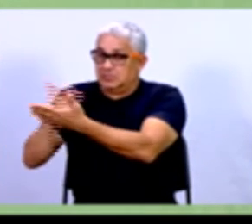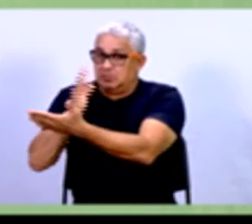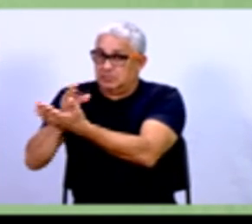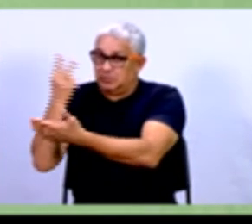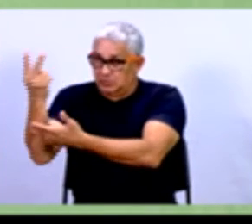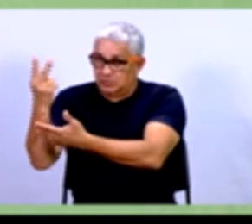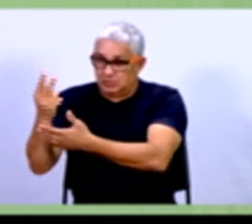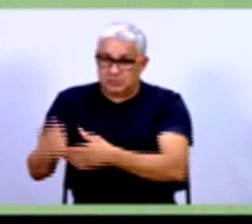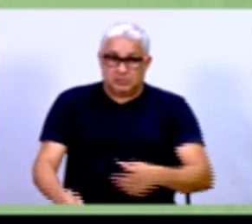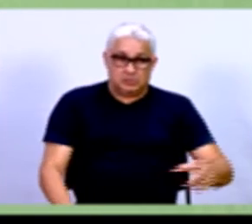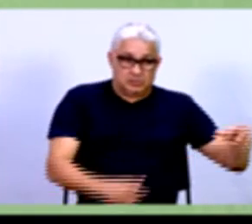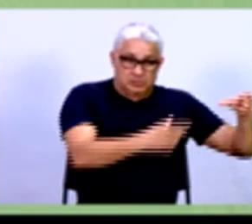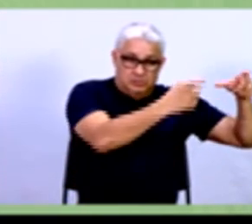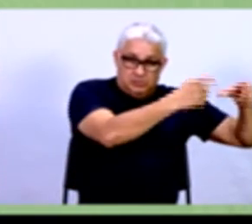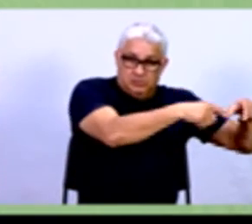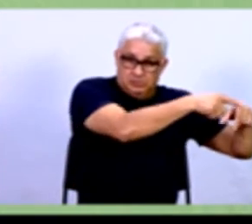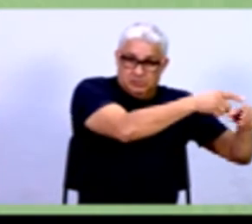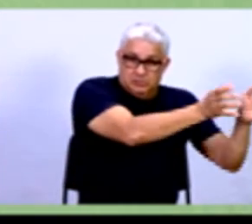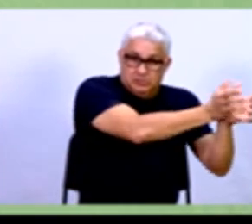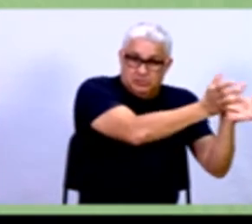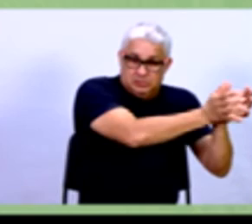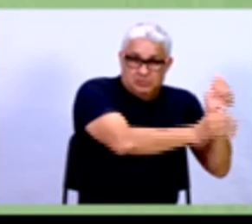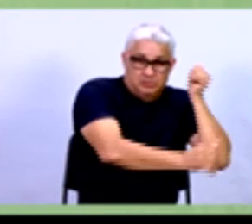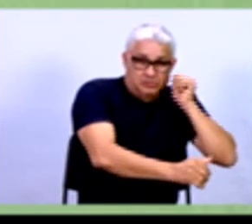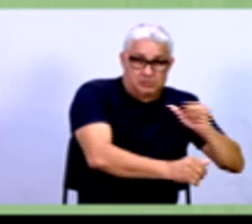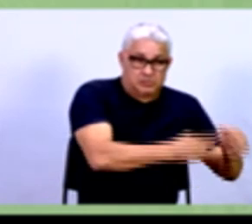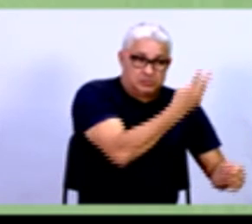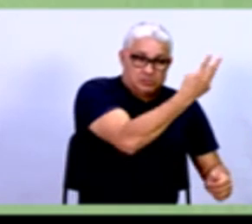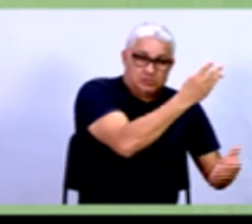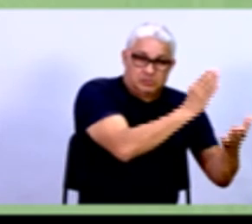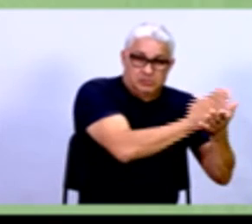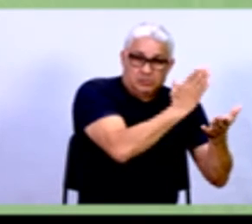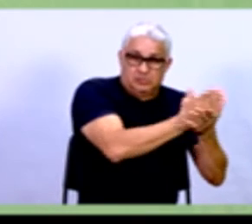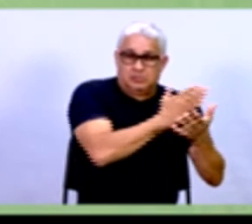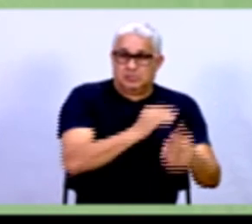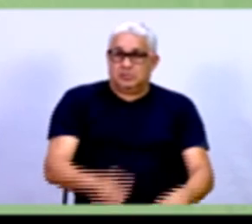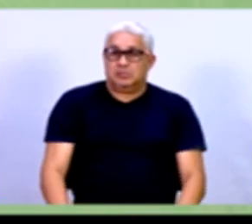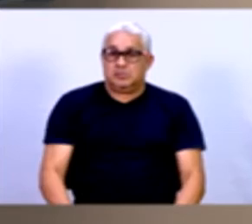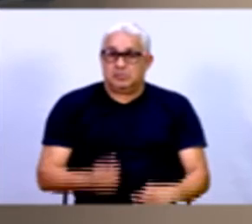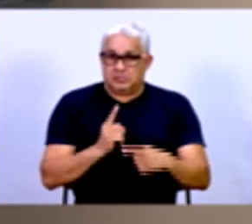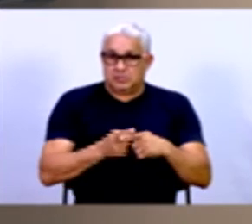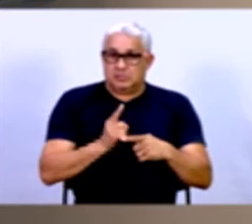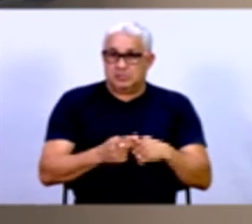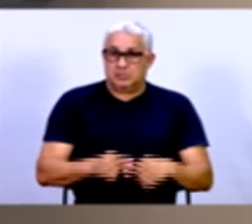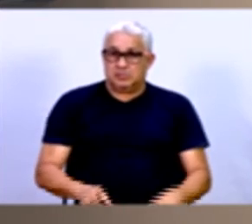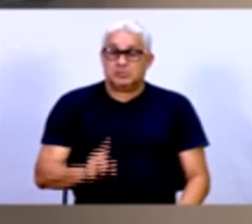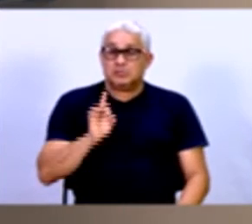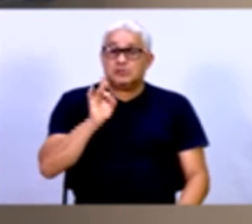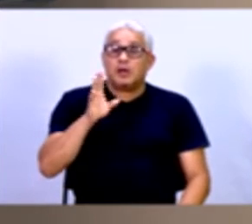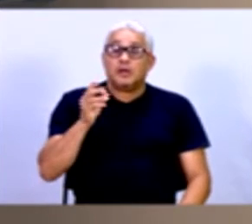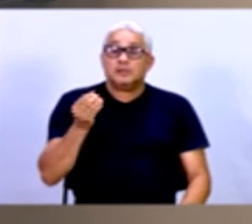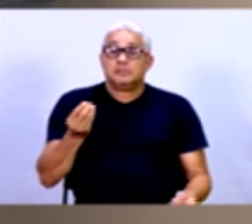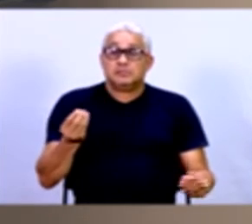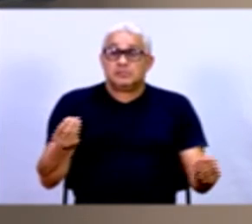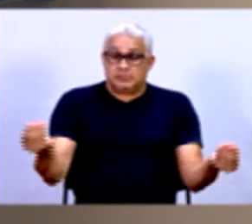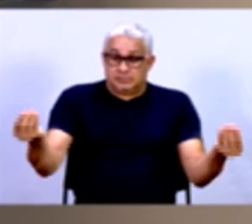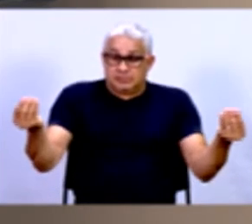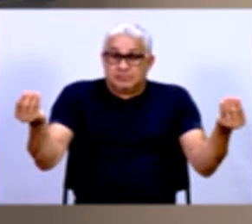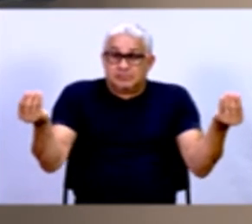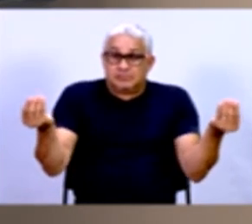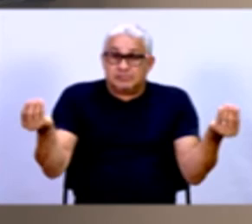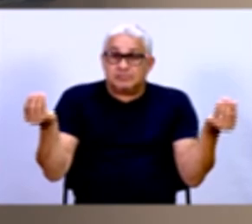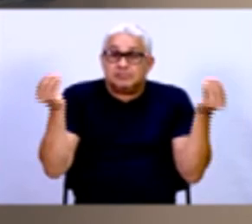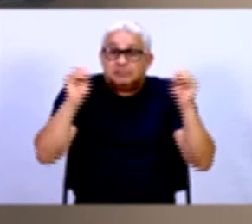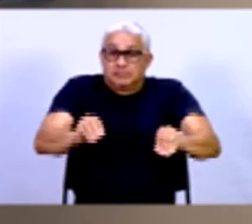mulheres foi de 3 livros. Nada mais é do que a resposta que a gente acabou de ler, porque ele só forneceu os dados.